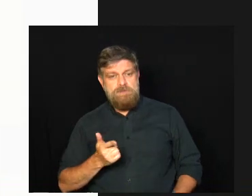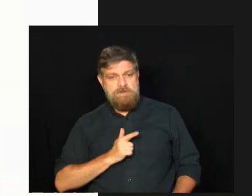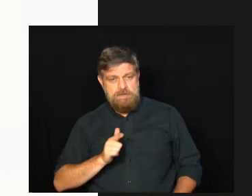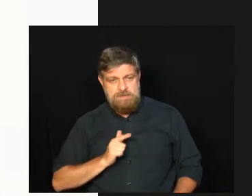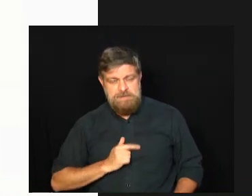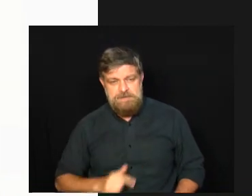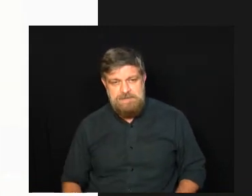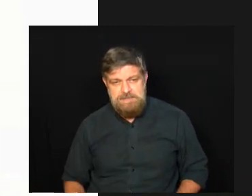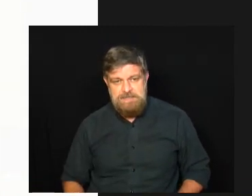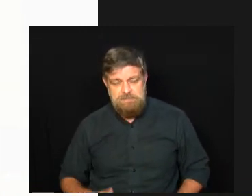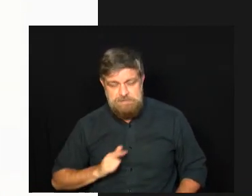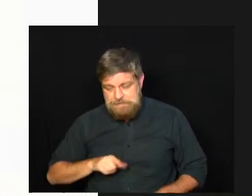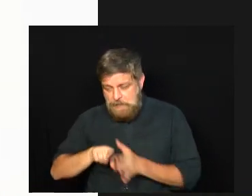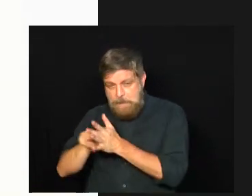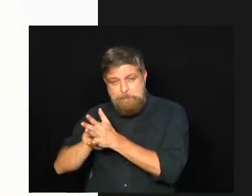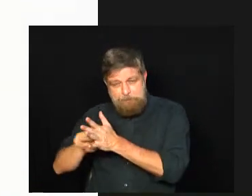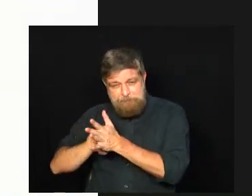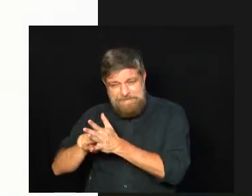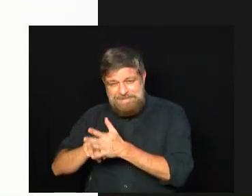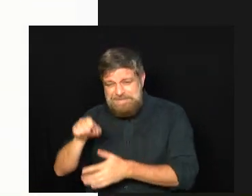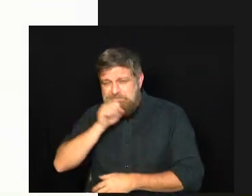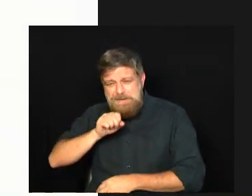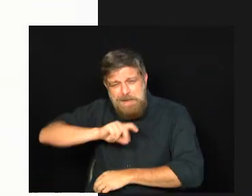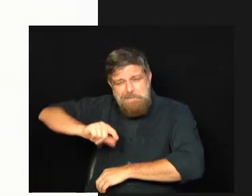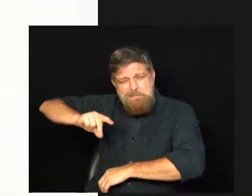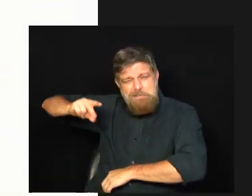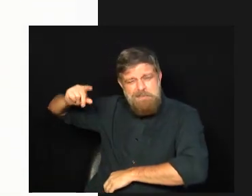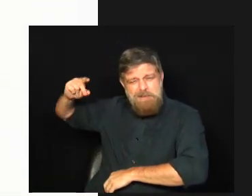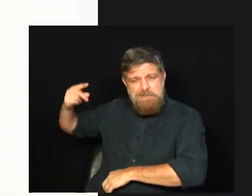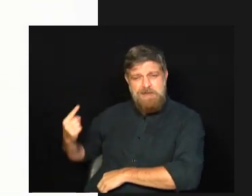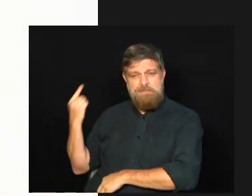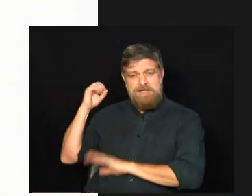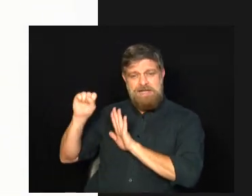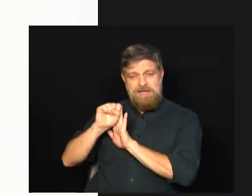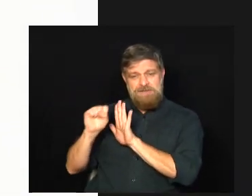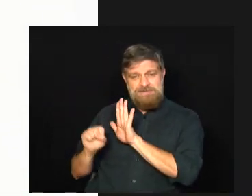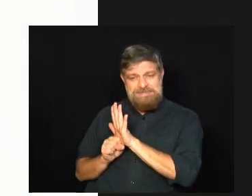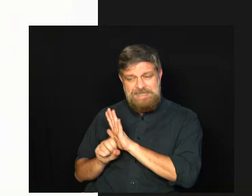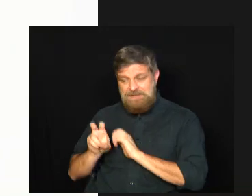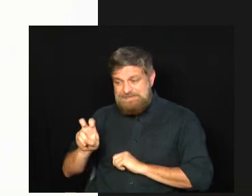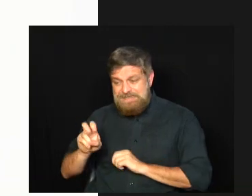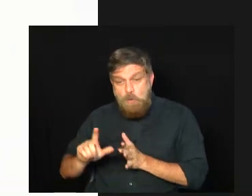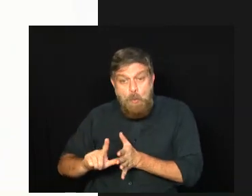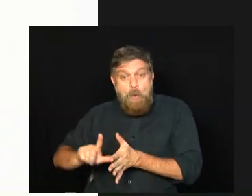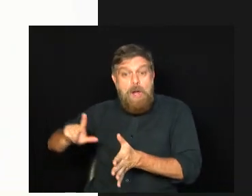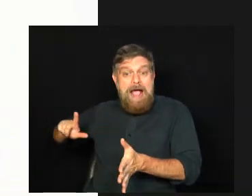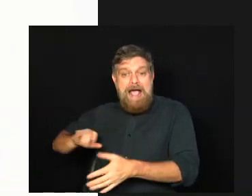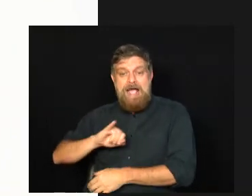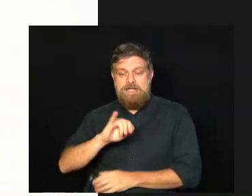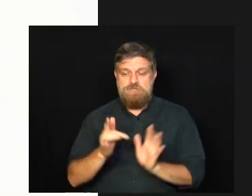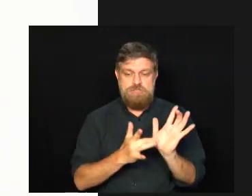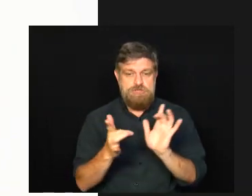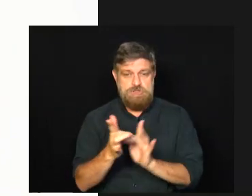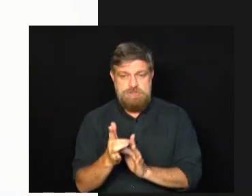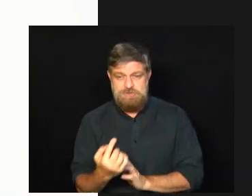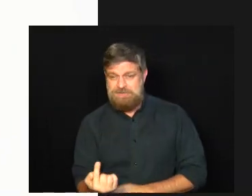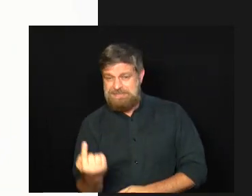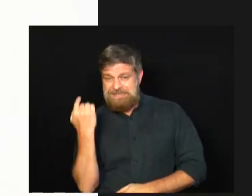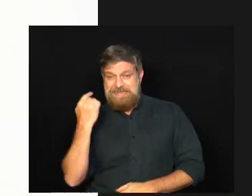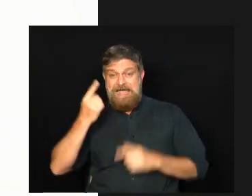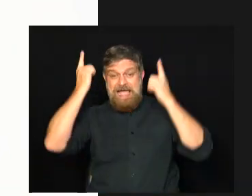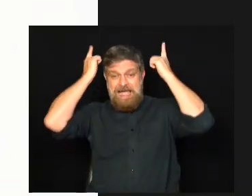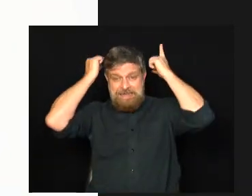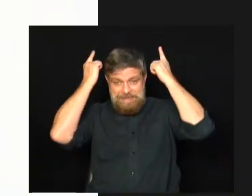vestígios arqueológicos da amarelinha no século V a.C., na época de Péricles, na